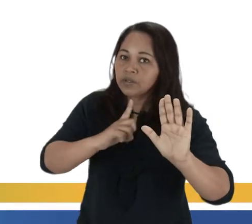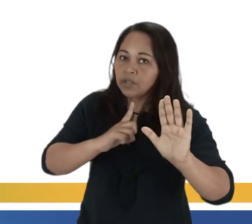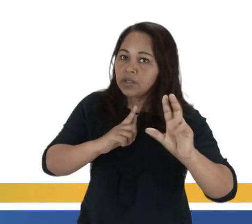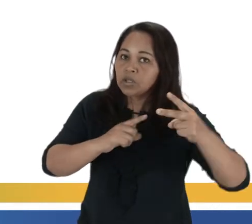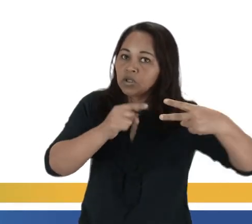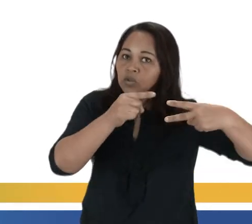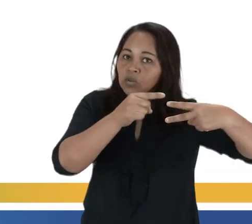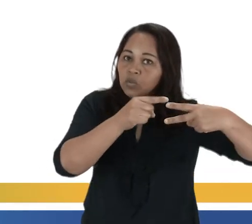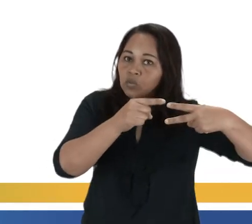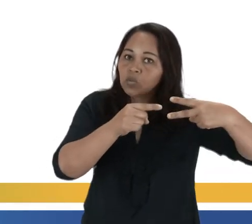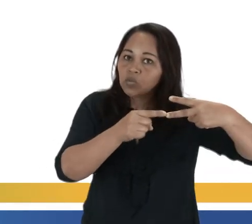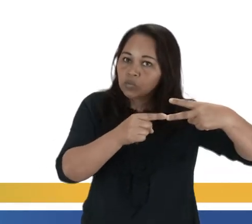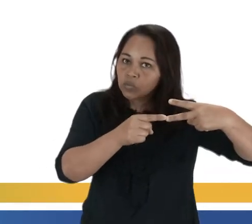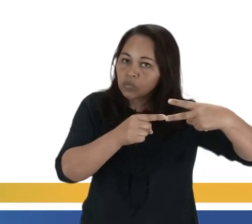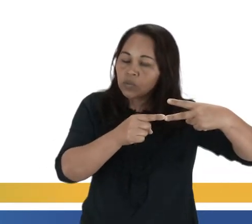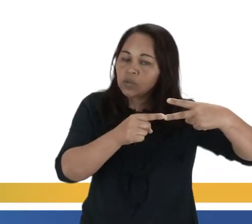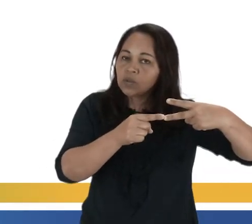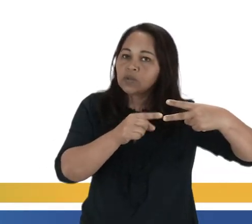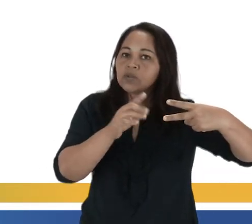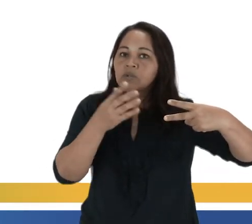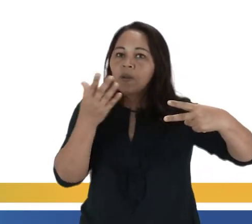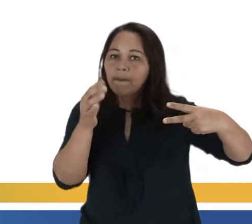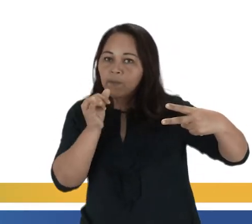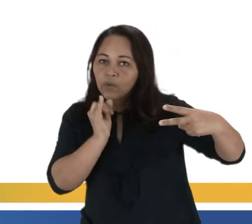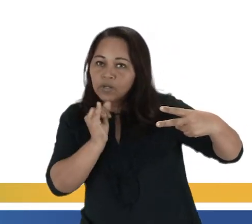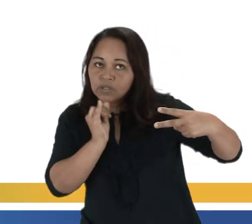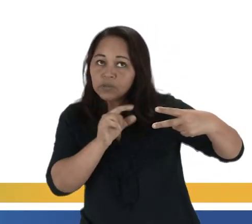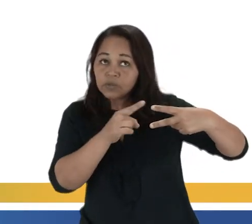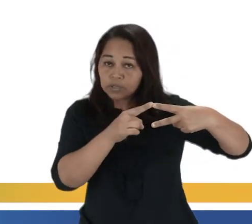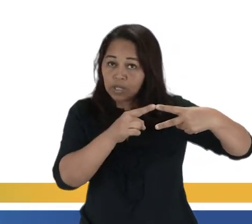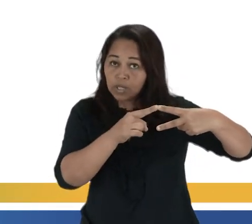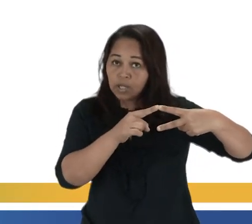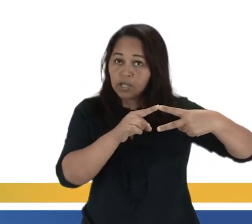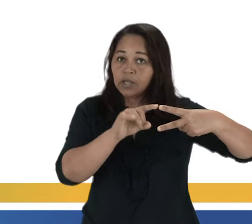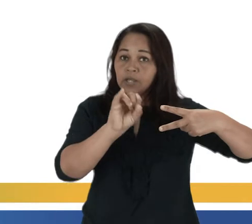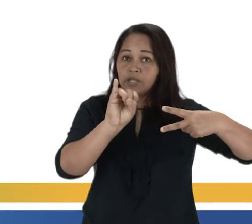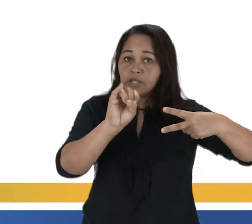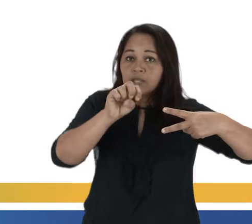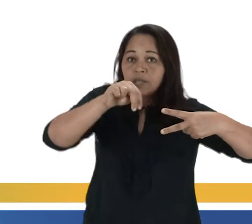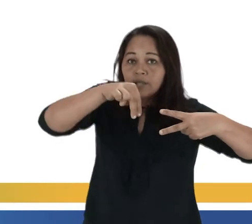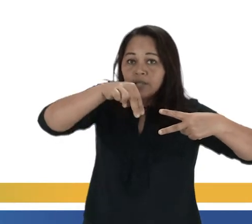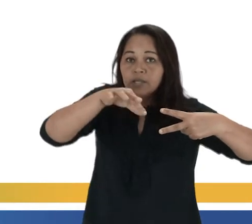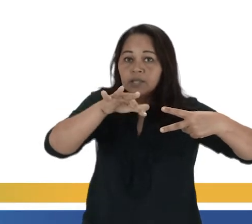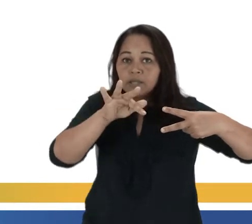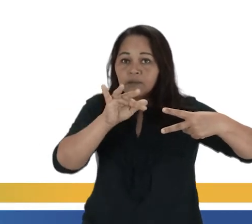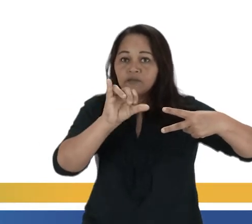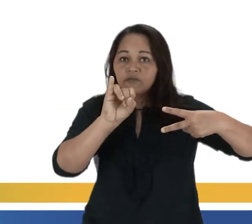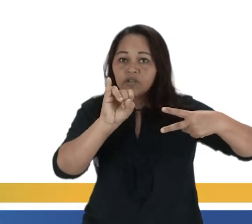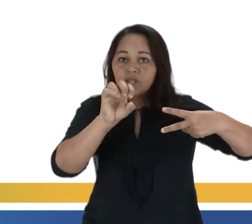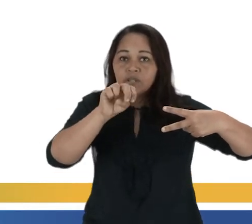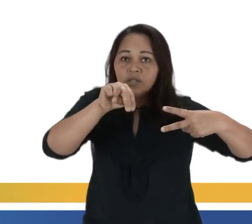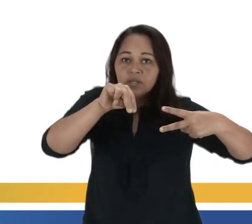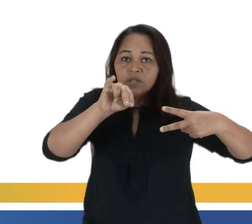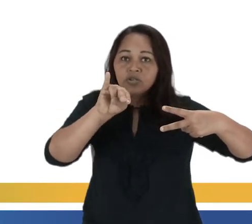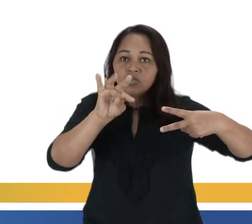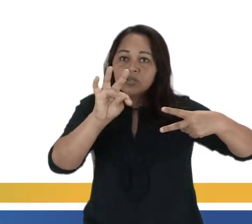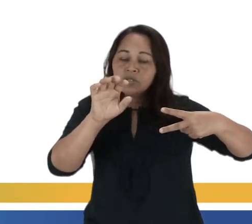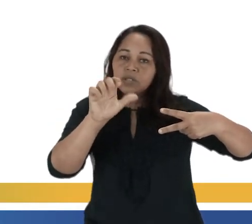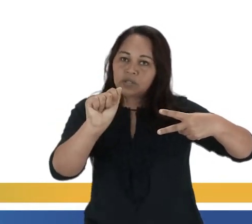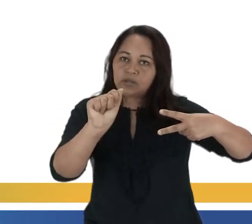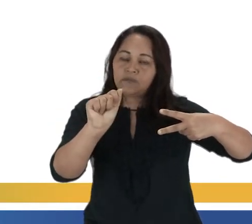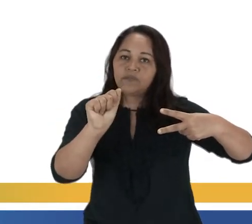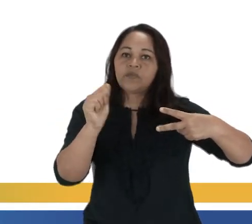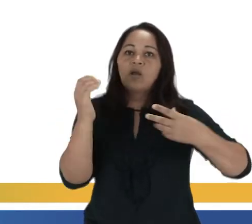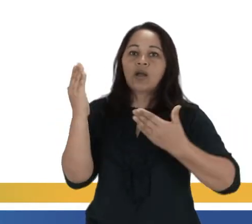Nós vamos ter que observar se a nossa progressão geométrica é uma progressão infinita, então nós fazemos